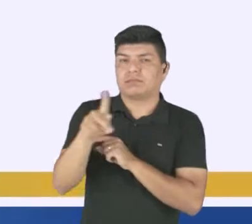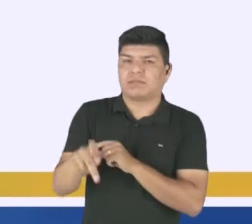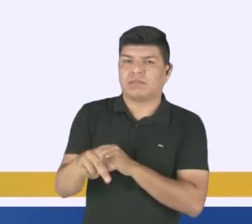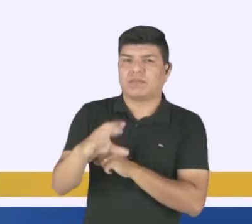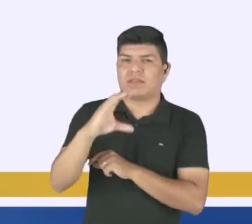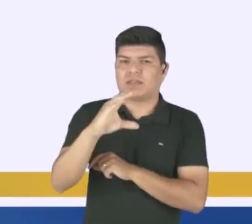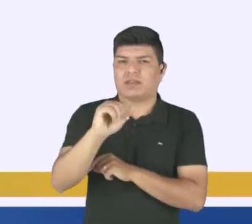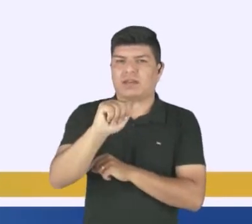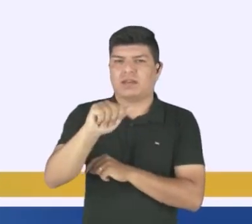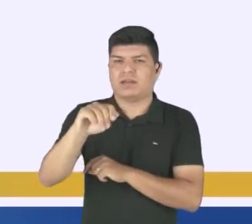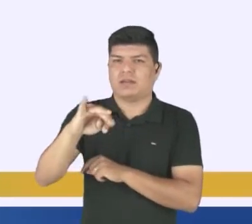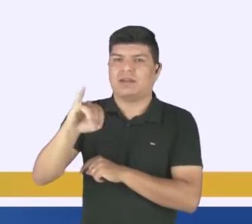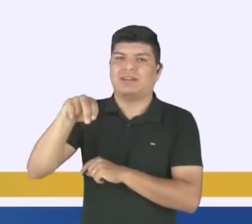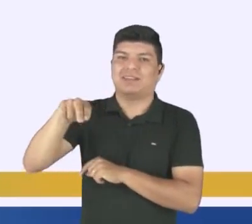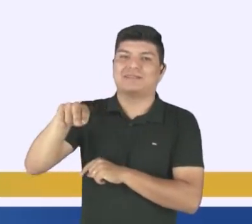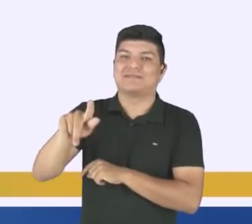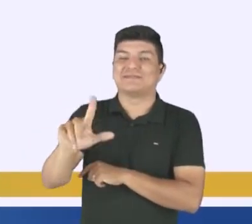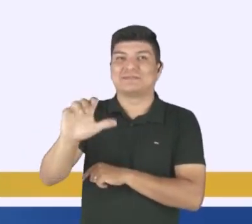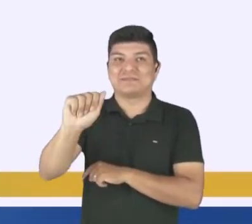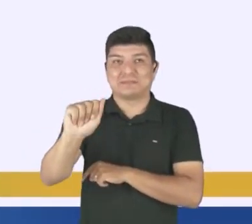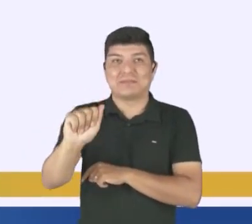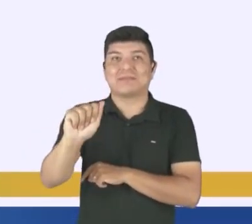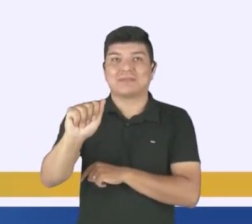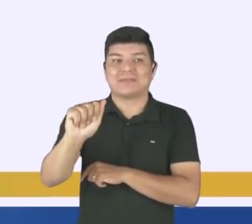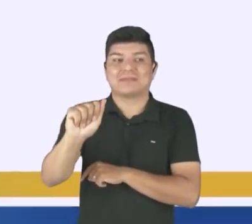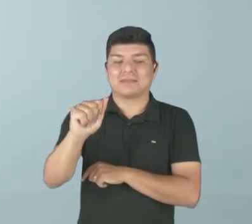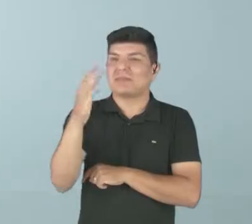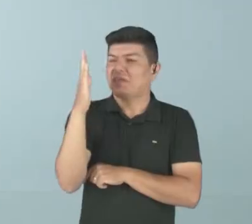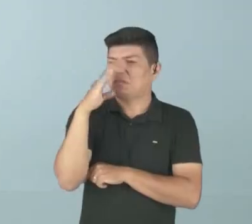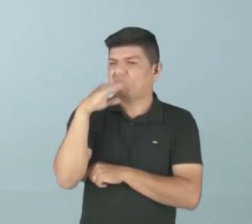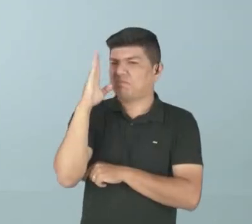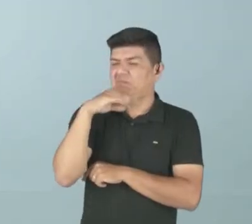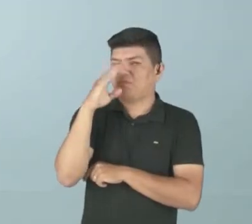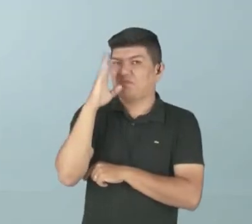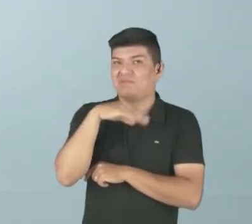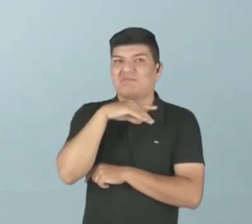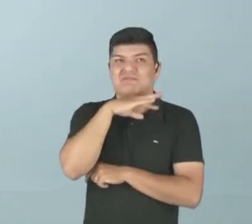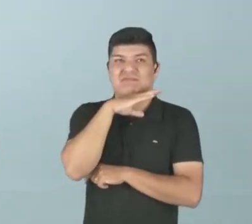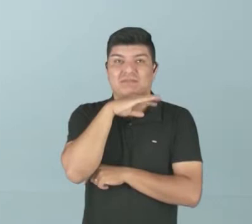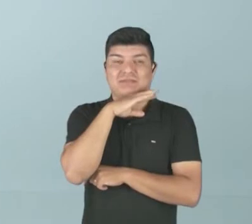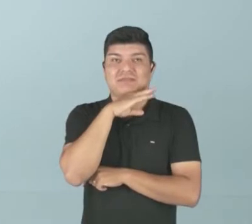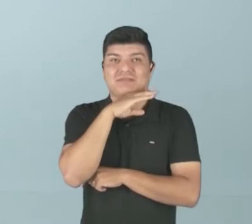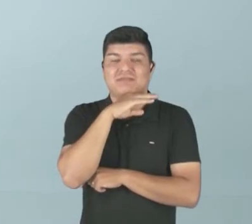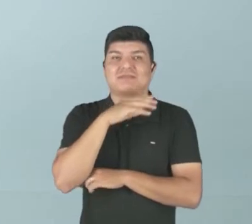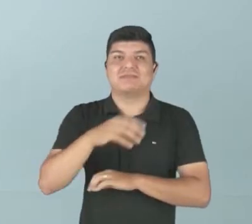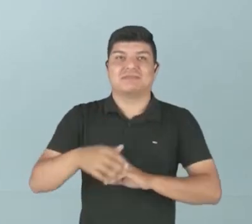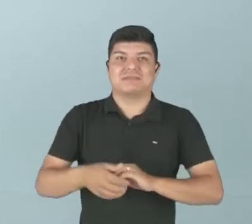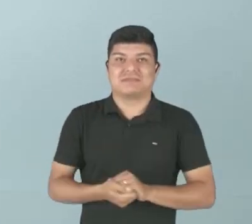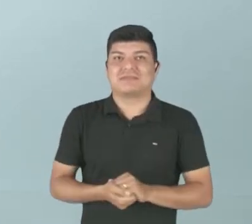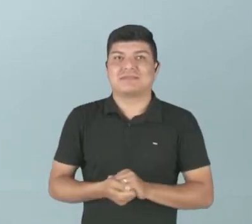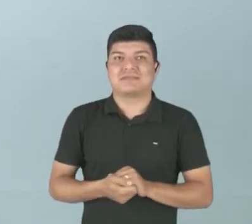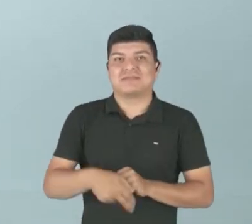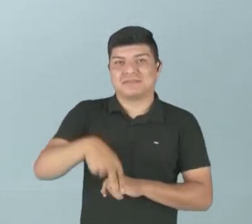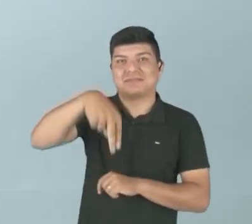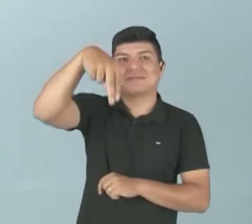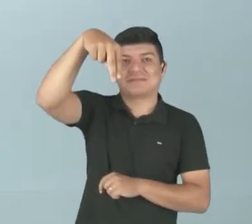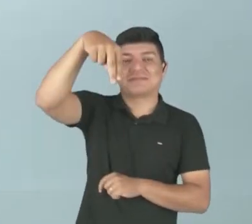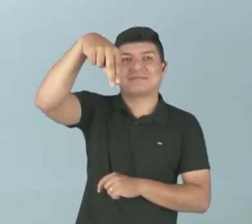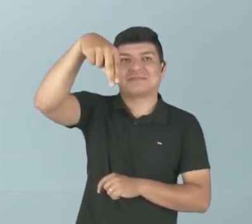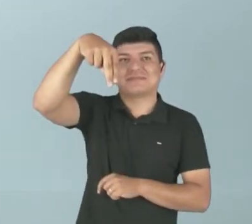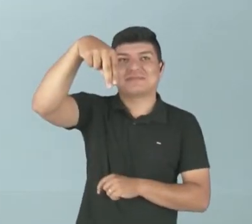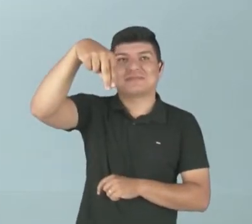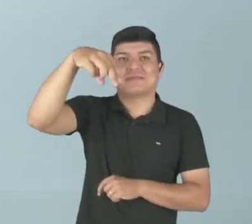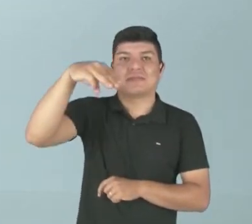caatinga, associa com caatinga, né? Com coisa de cheiro ruim. Então caatinga, região nordeste.